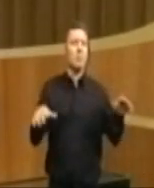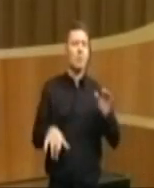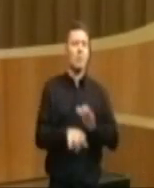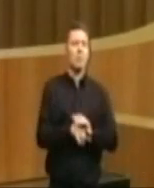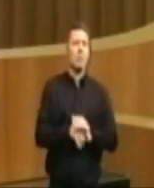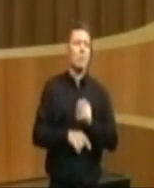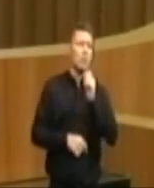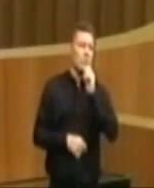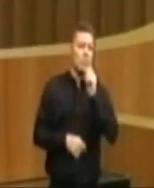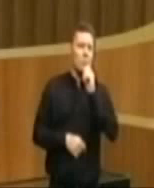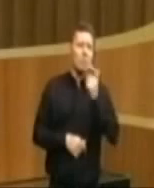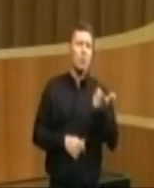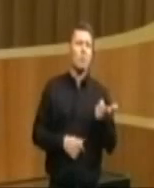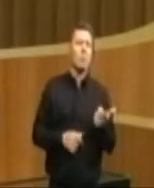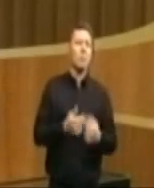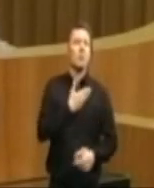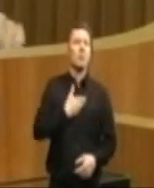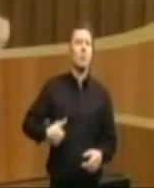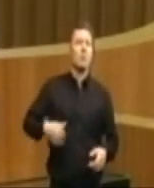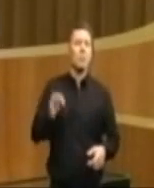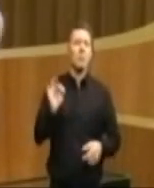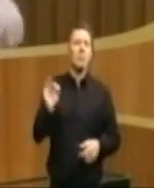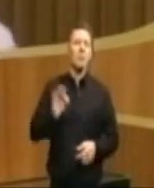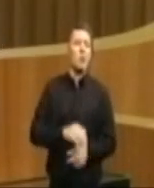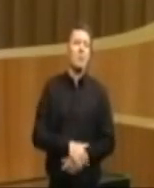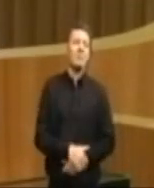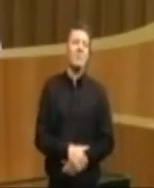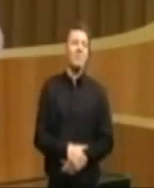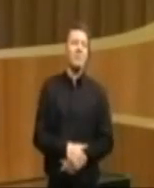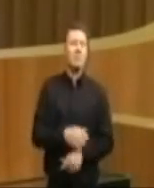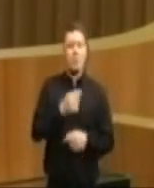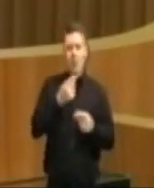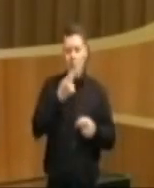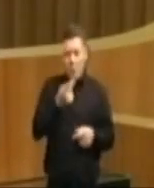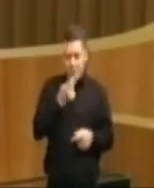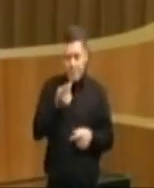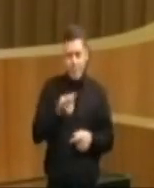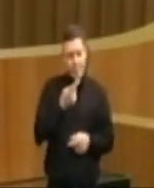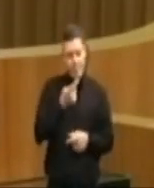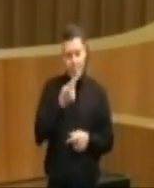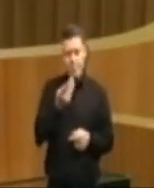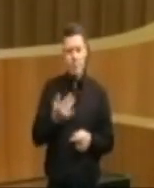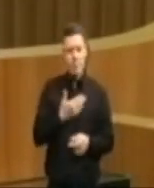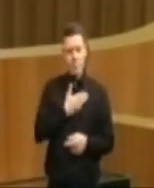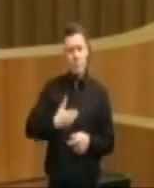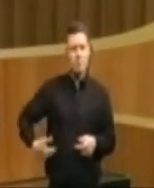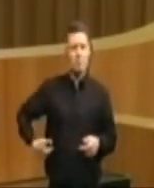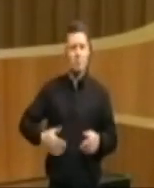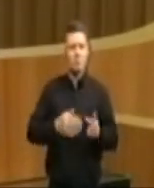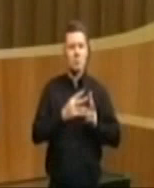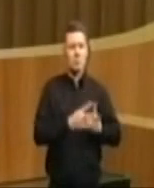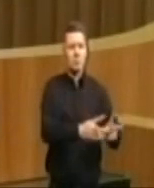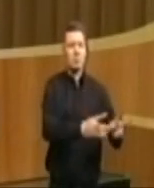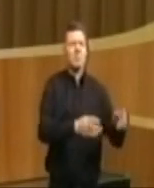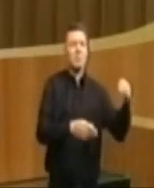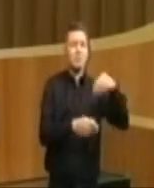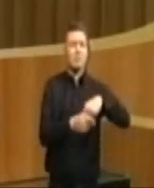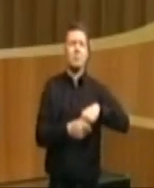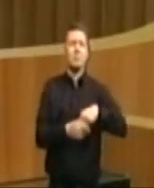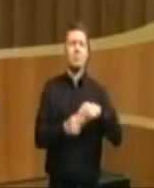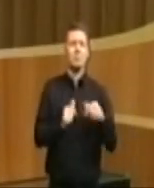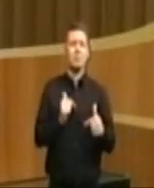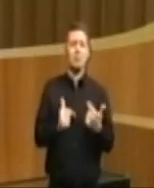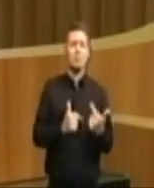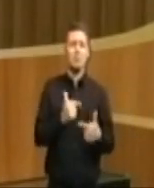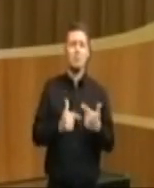isso. Certo? O que é que nós estamos dizendo? Nós nem estamos contra a política de formação no local de trabalho. Não estamos.